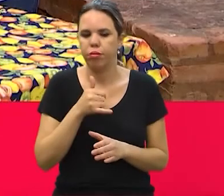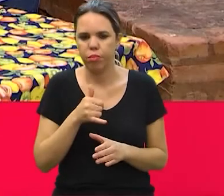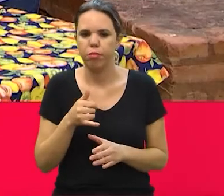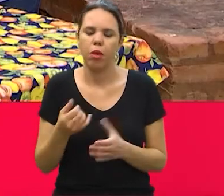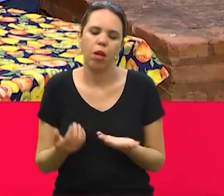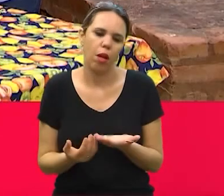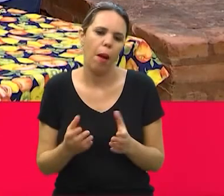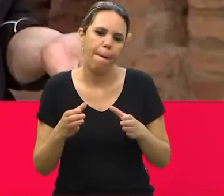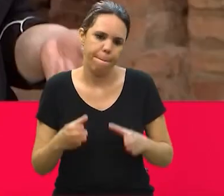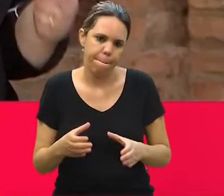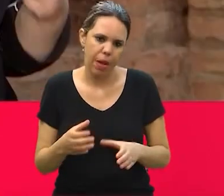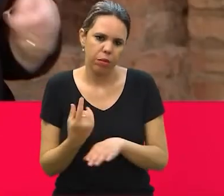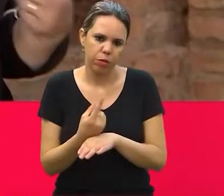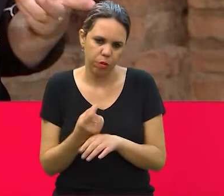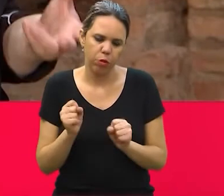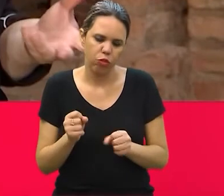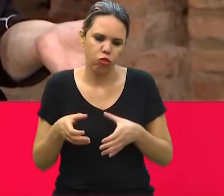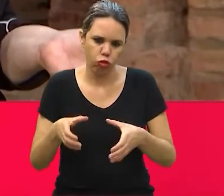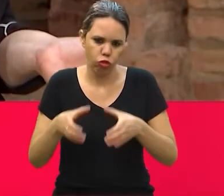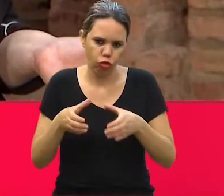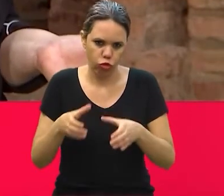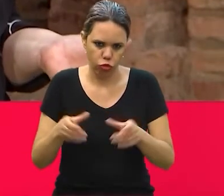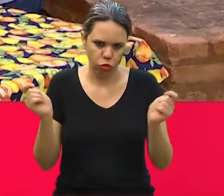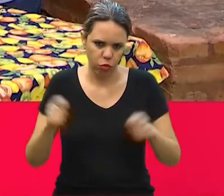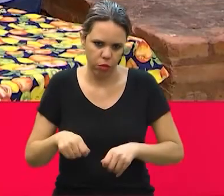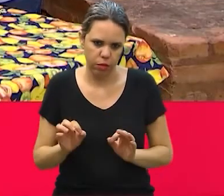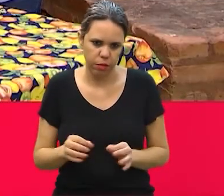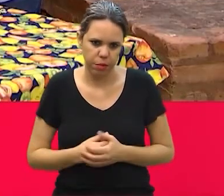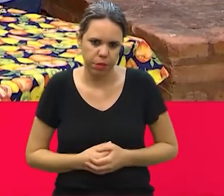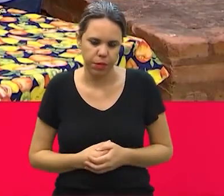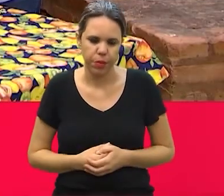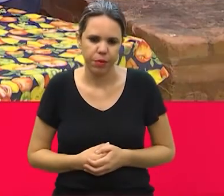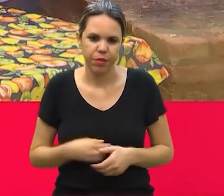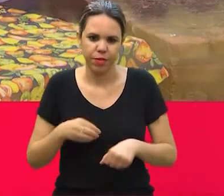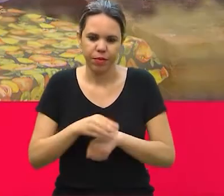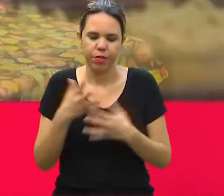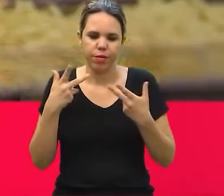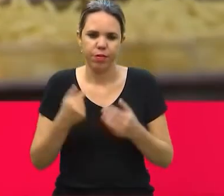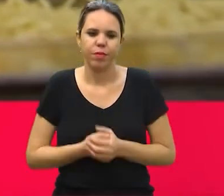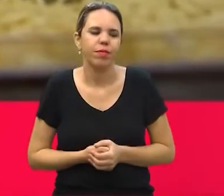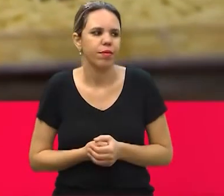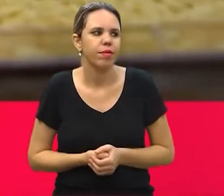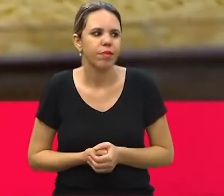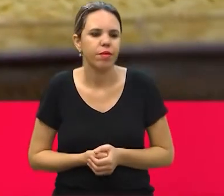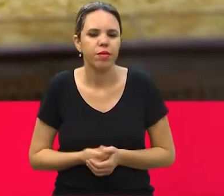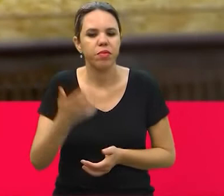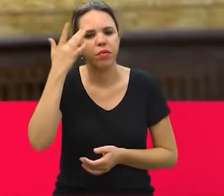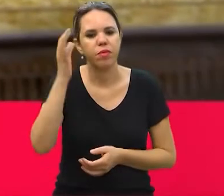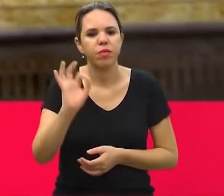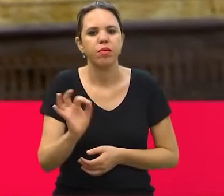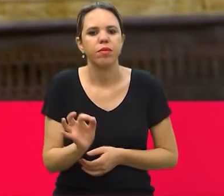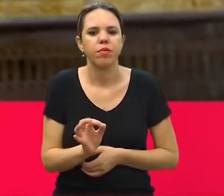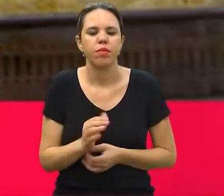você cozinhou, a panela de pressão, e chacoalhar, também dá certo, né? Gente, essa dica é maravilhosa, né? Então, quem não